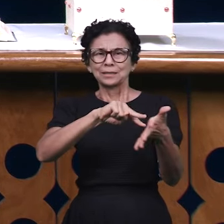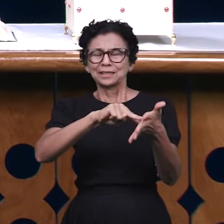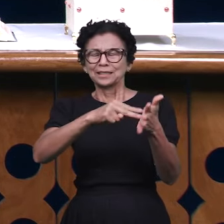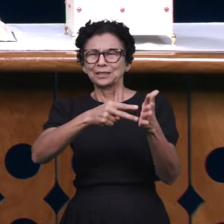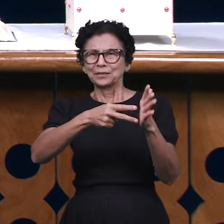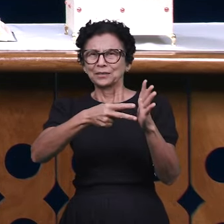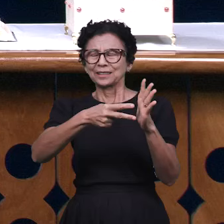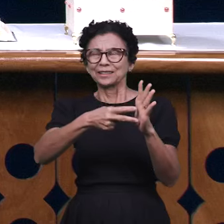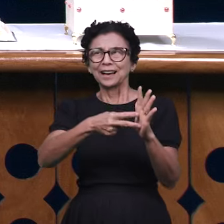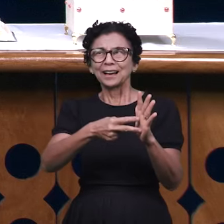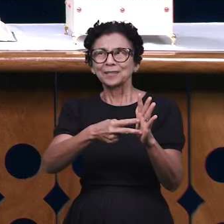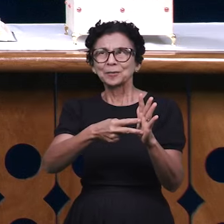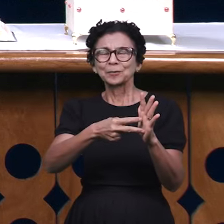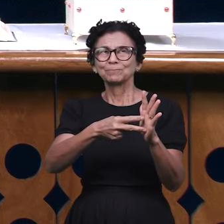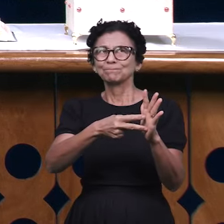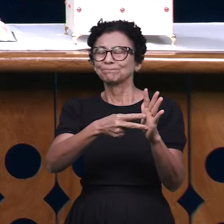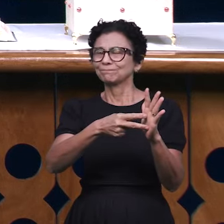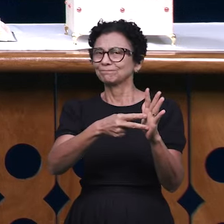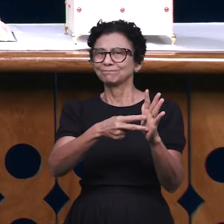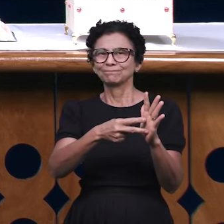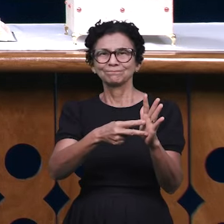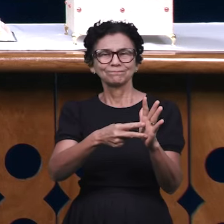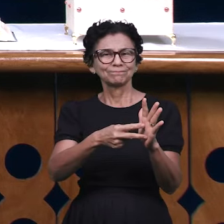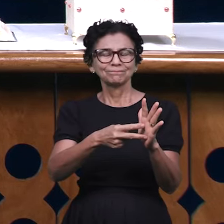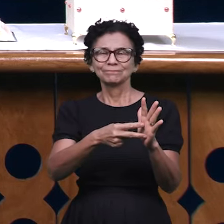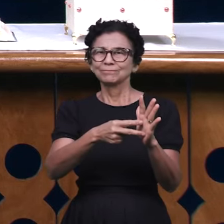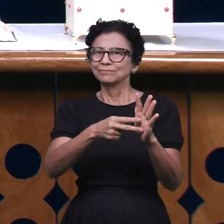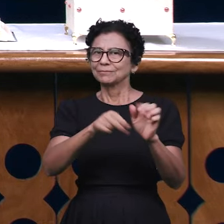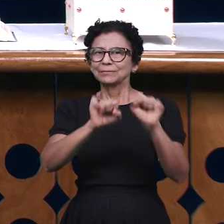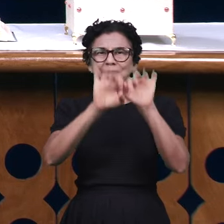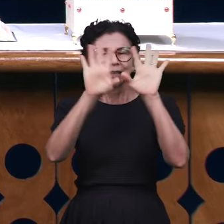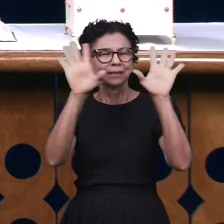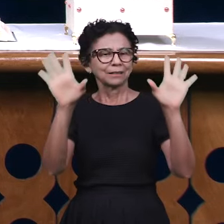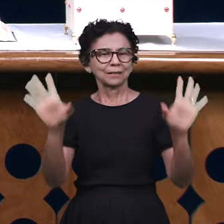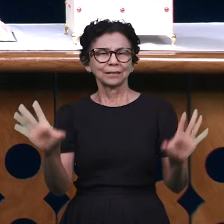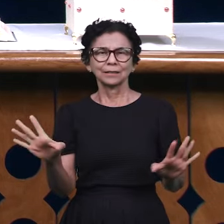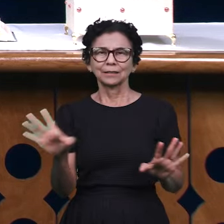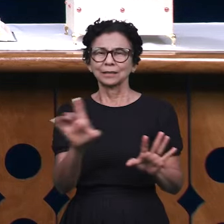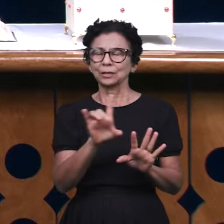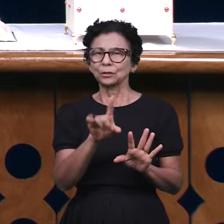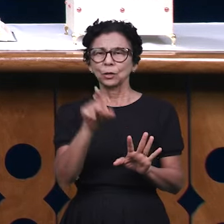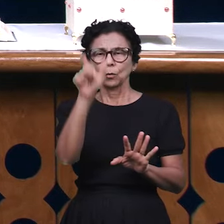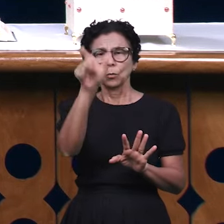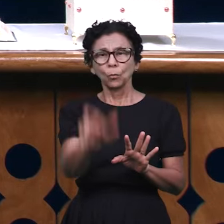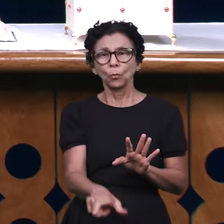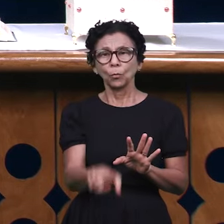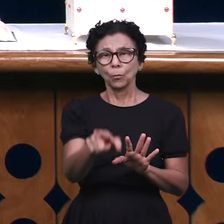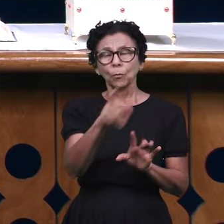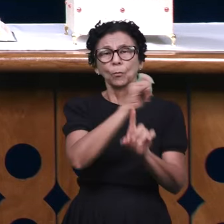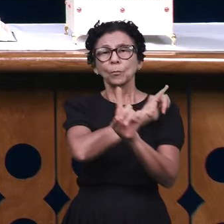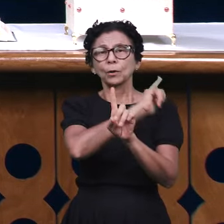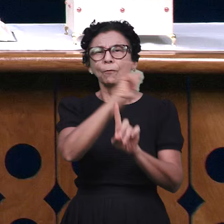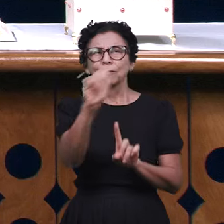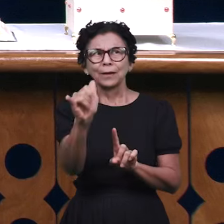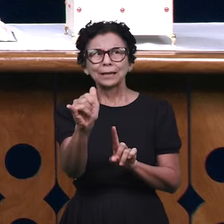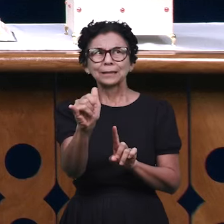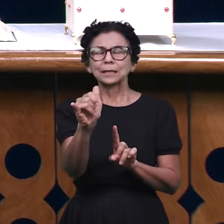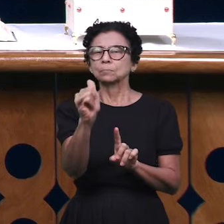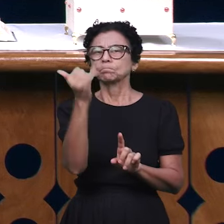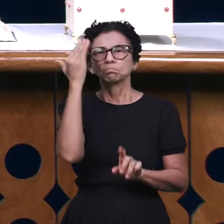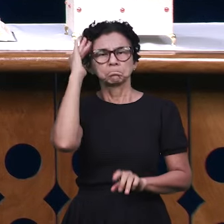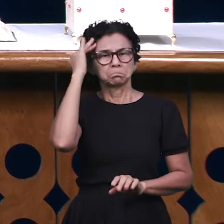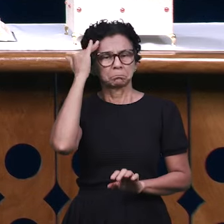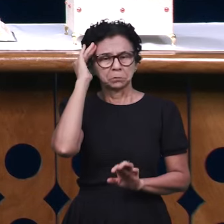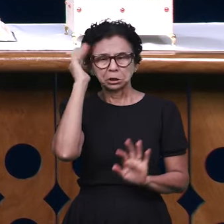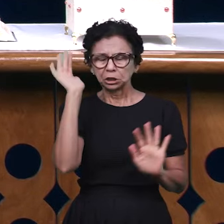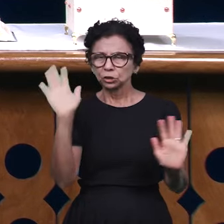significado daquilo não vinha com clareza para o profeta. O profeta, ele tinha